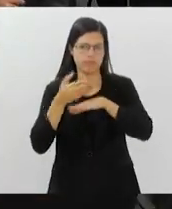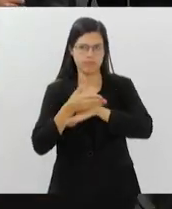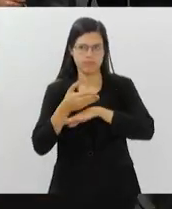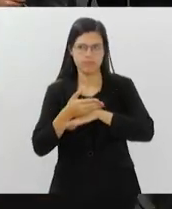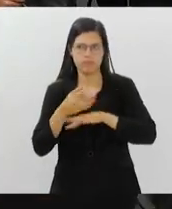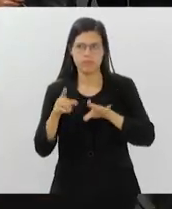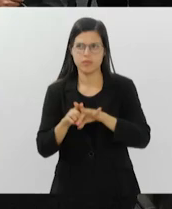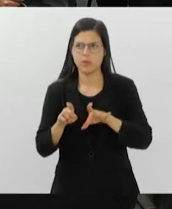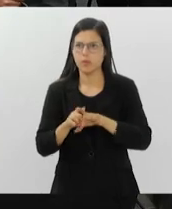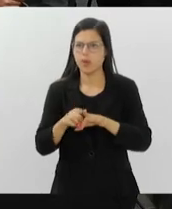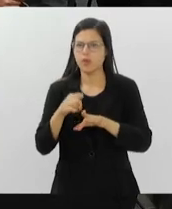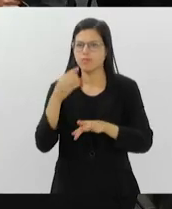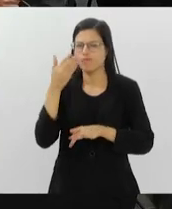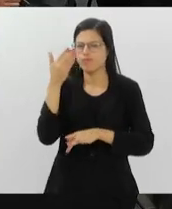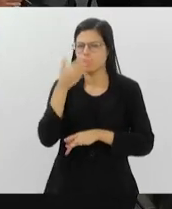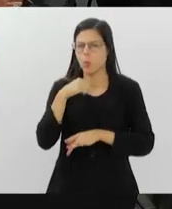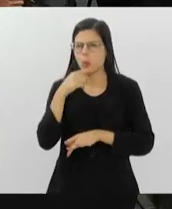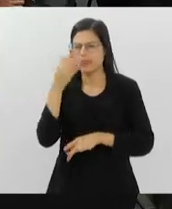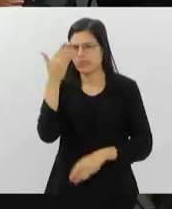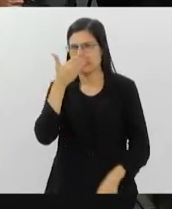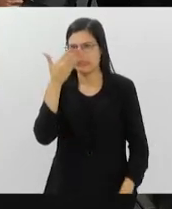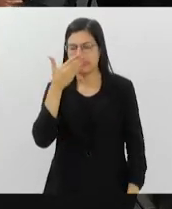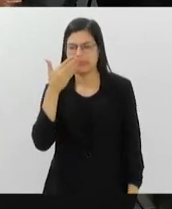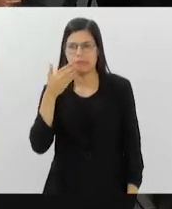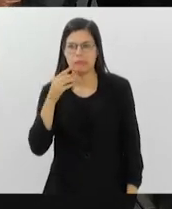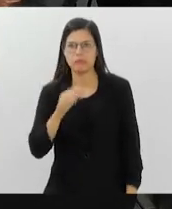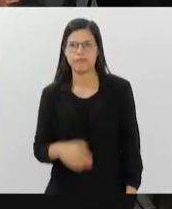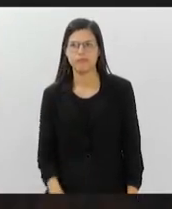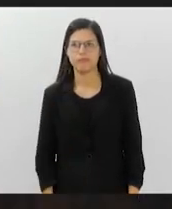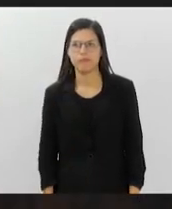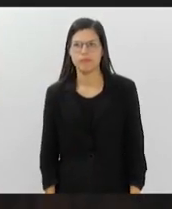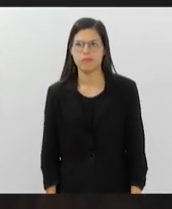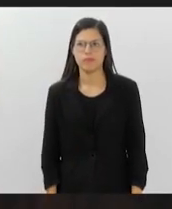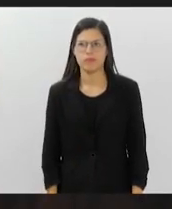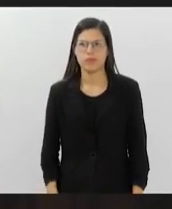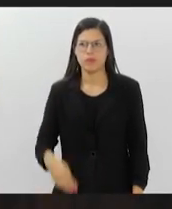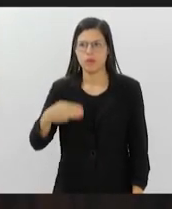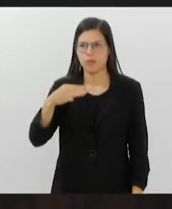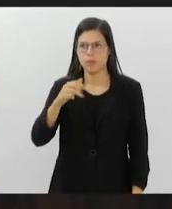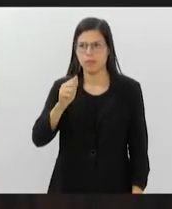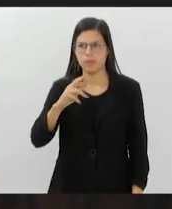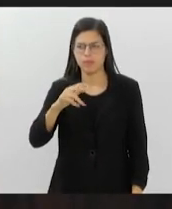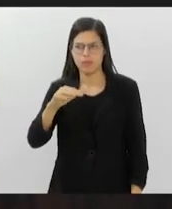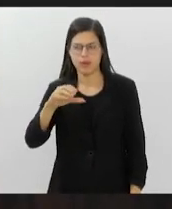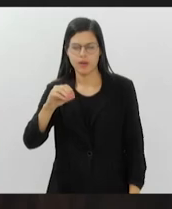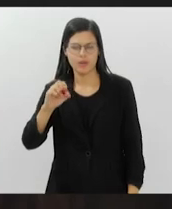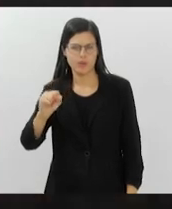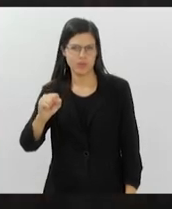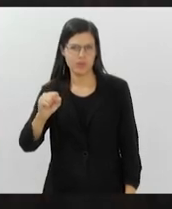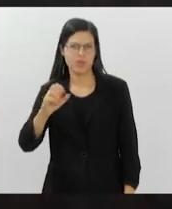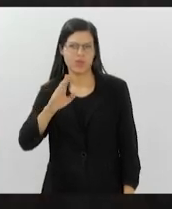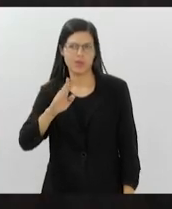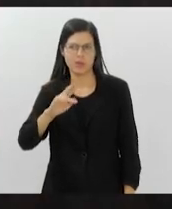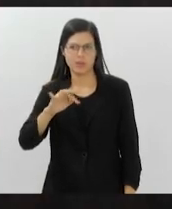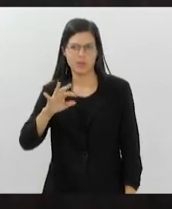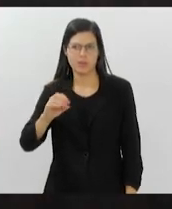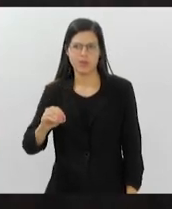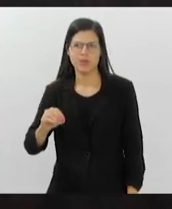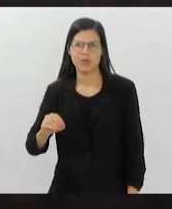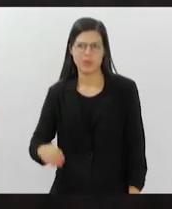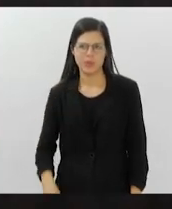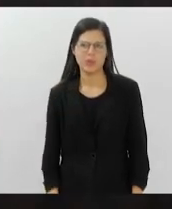consegui visualizá-lo. O senhor Marcos Brito, nosso querido Marquinho, o Marquinho 2,